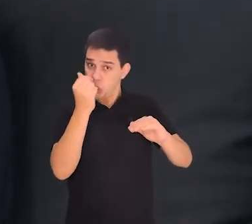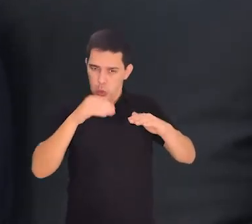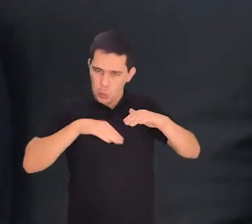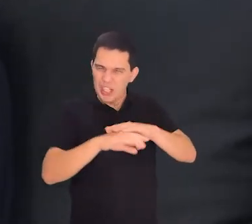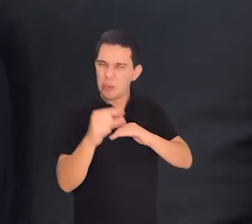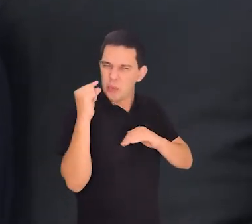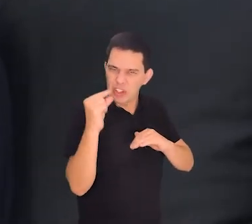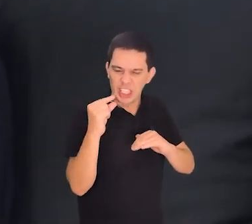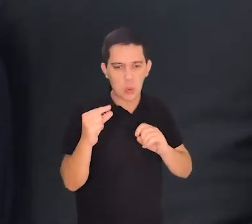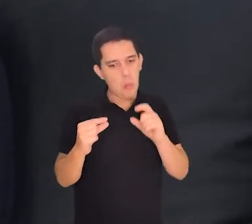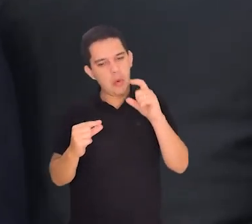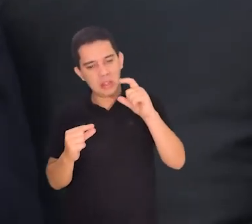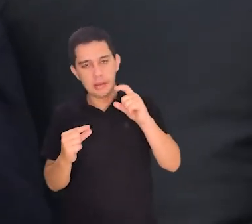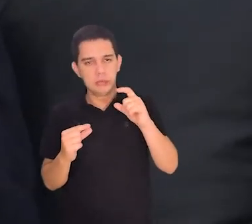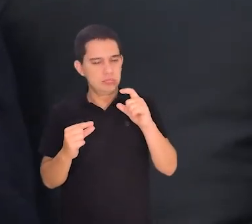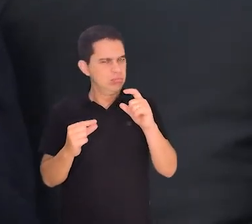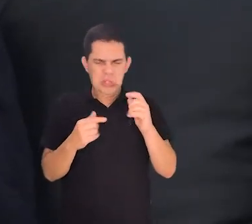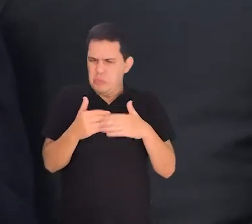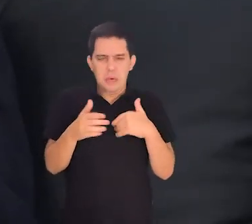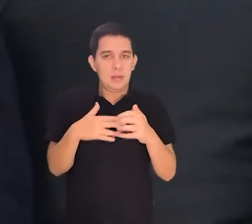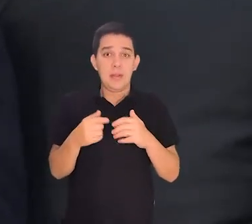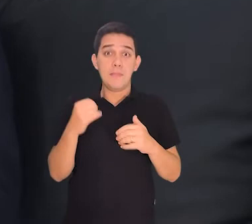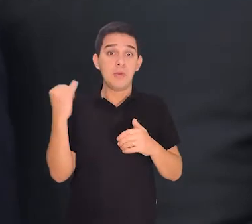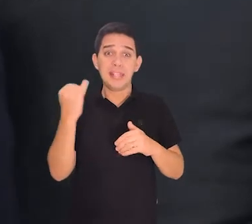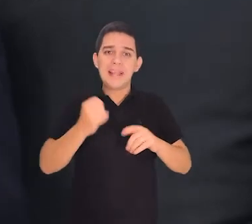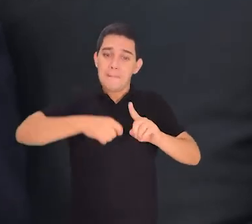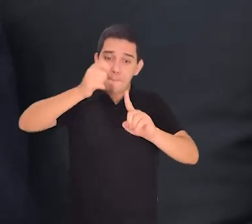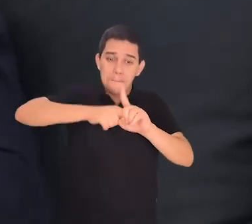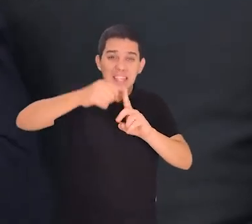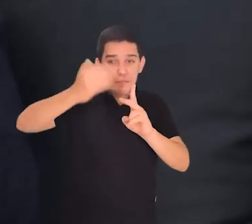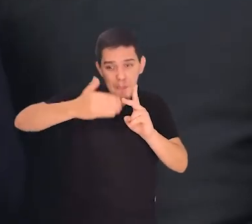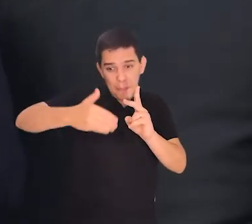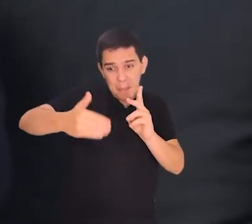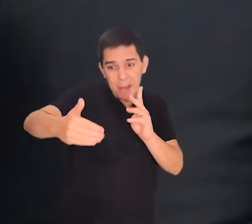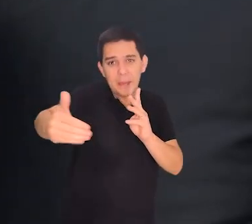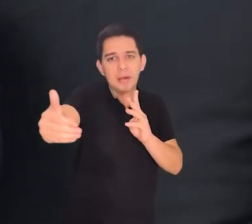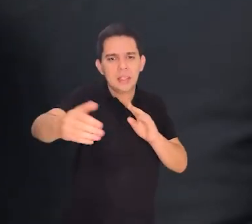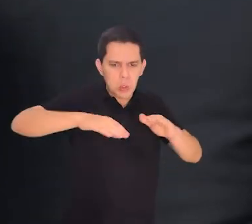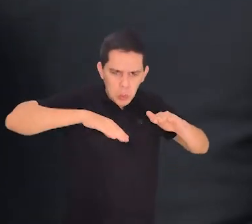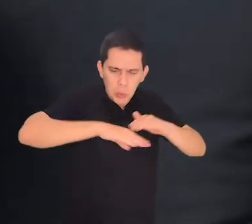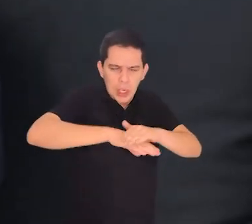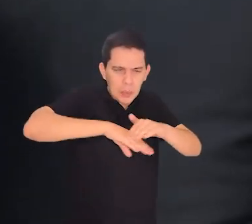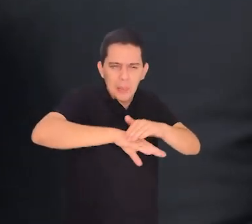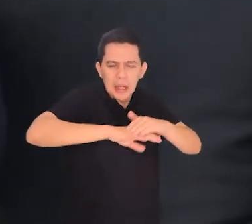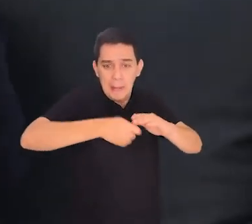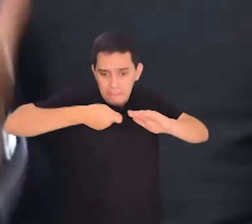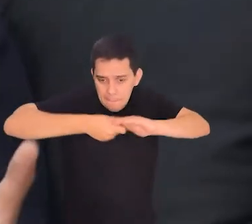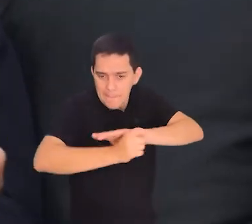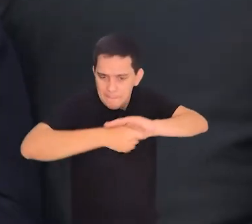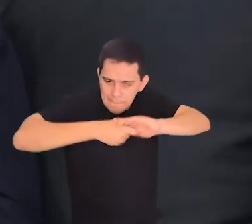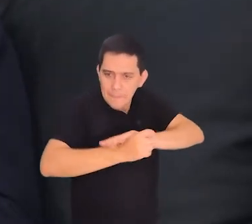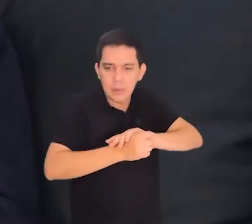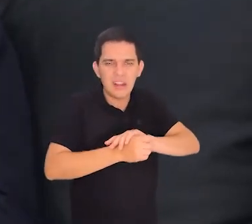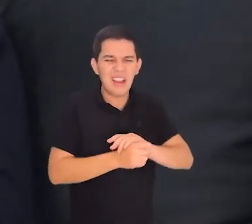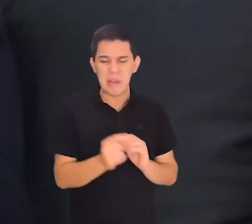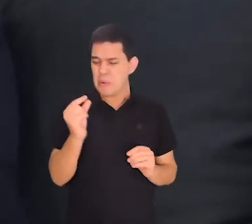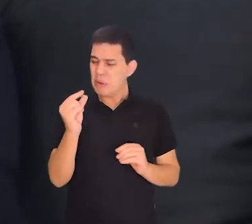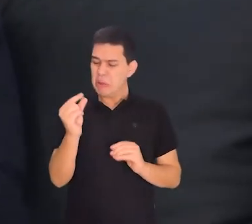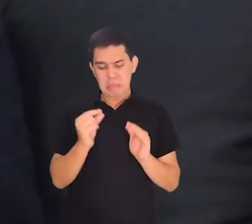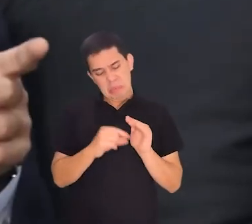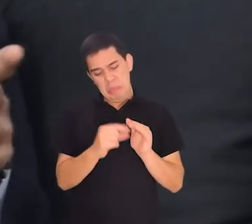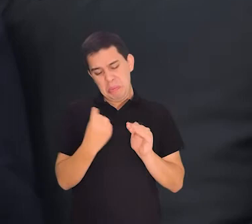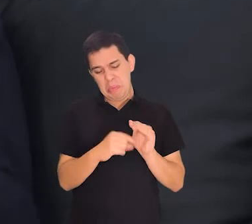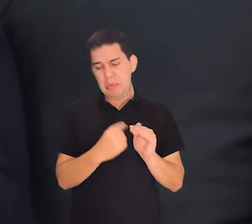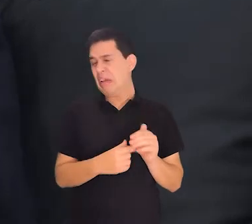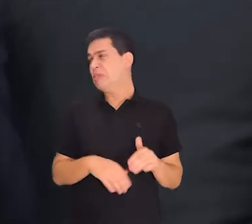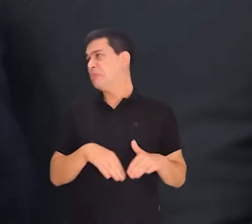investir todos os meses. Muitas pessoas às vezes se prendem, mas eu ganho tão pouco, eu vou investir, não vai juntar quase nada. Mas na